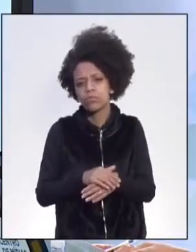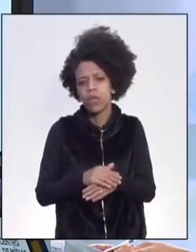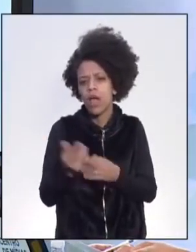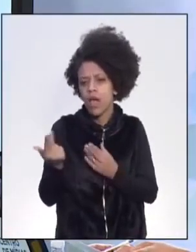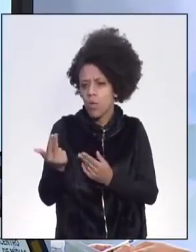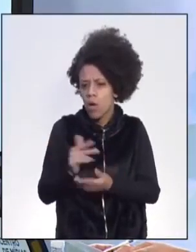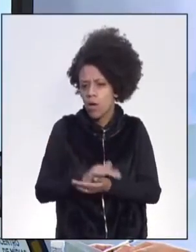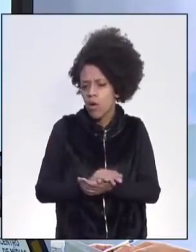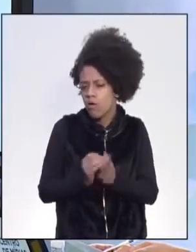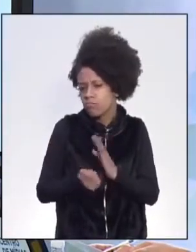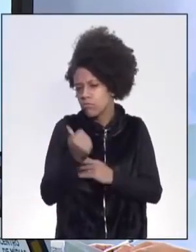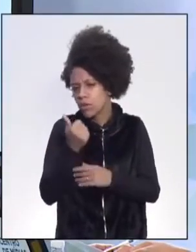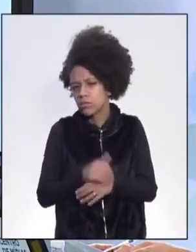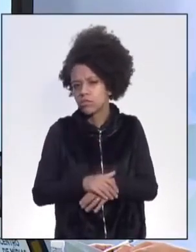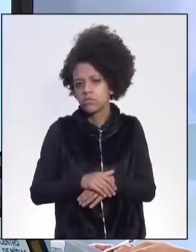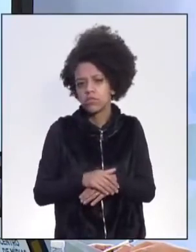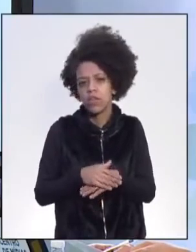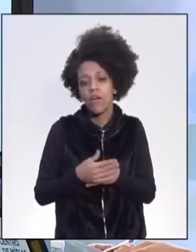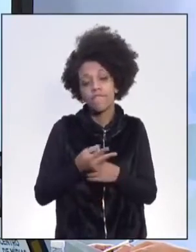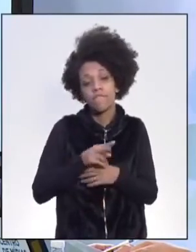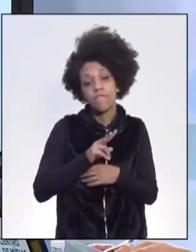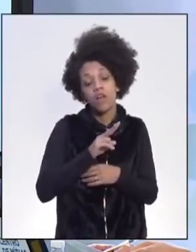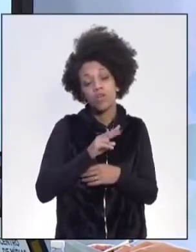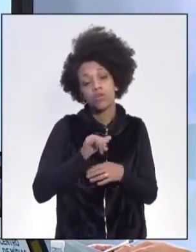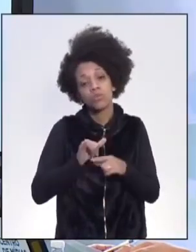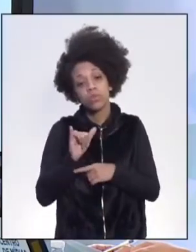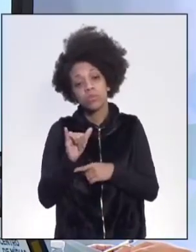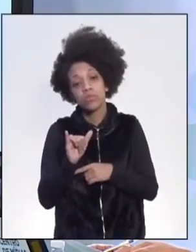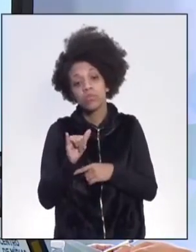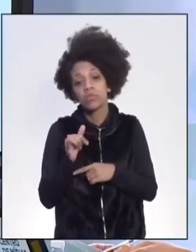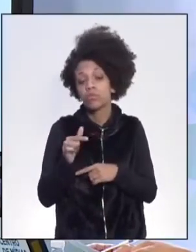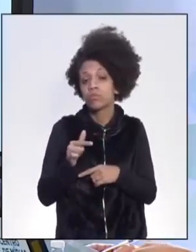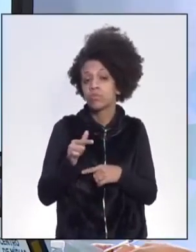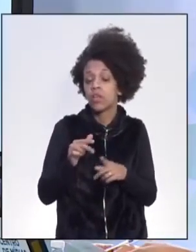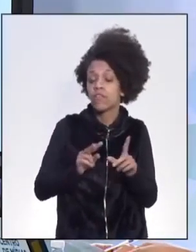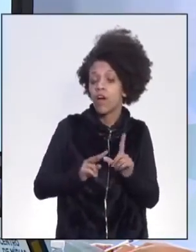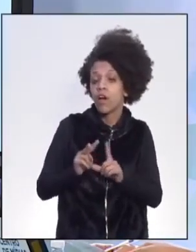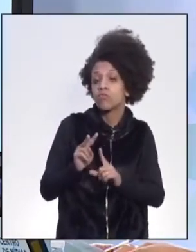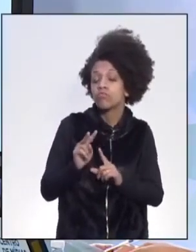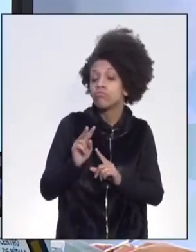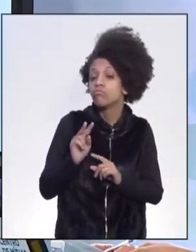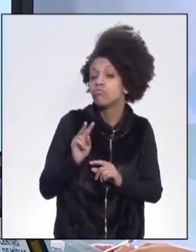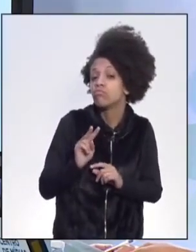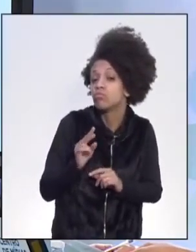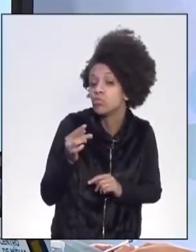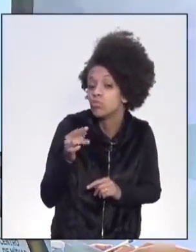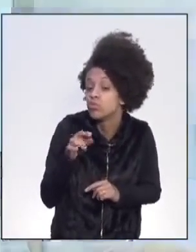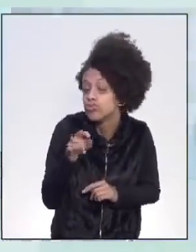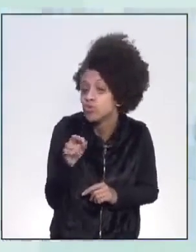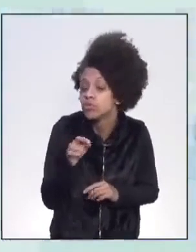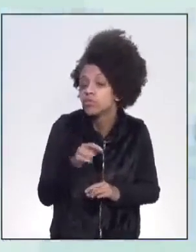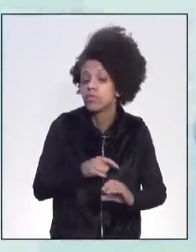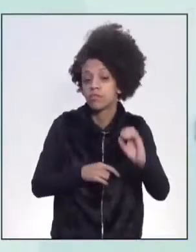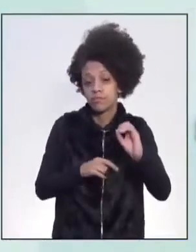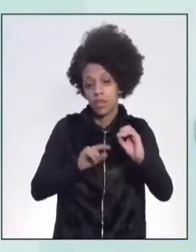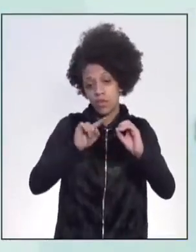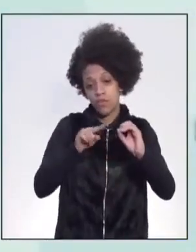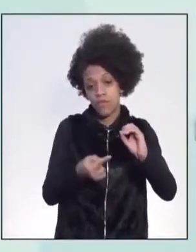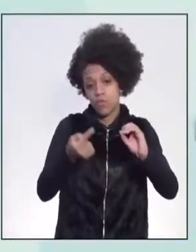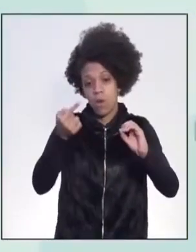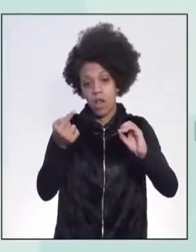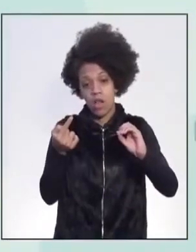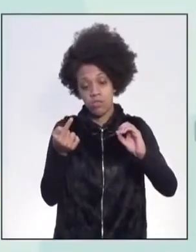X? Quase. Ele vai ter valor do Y, mas não vai ter valor do X. Então, ele vai ser zerado no X e